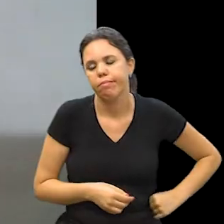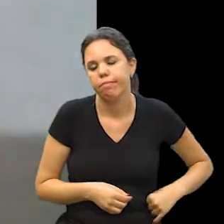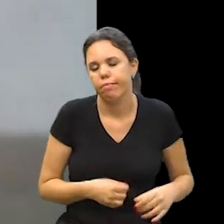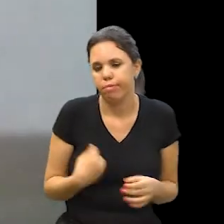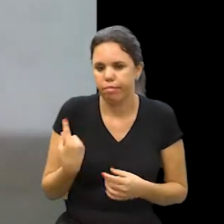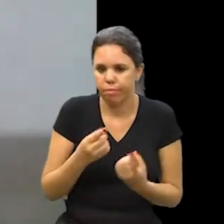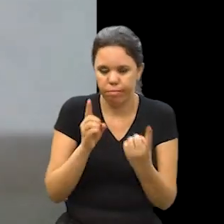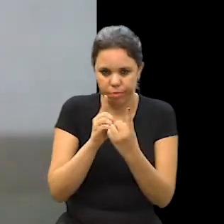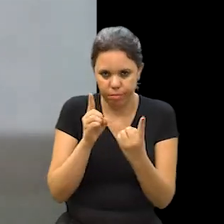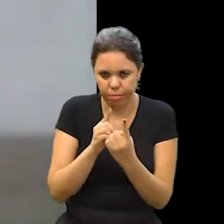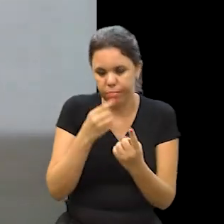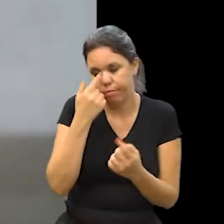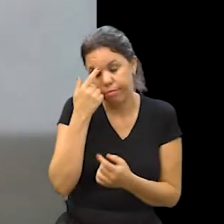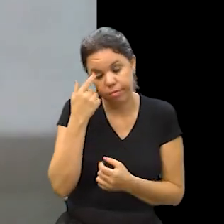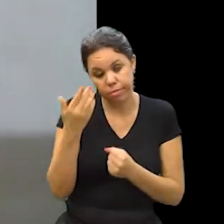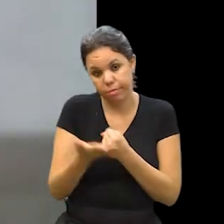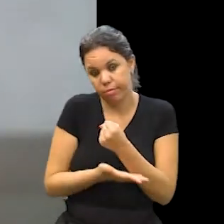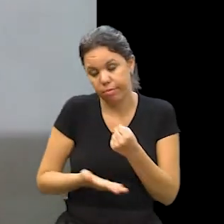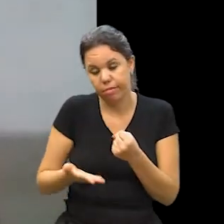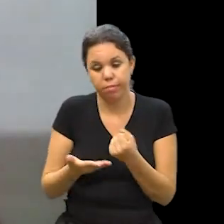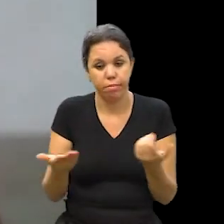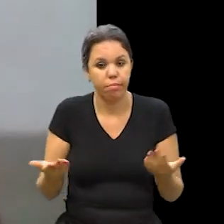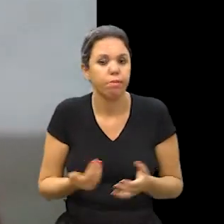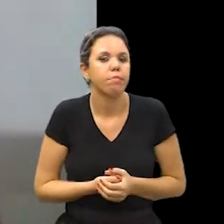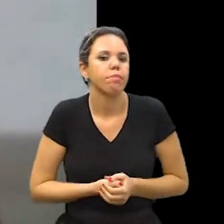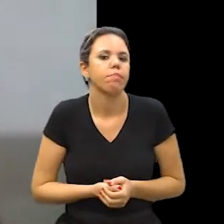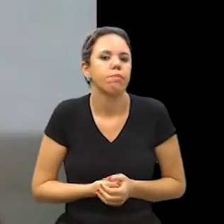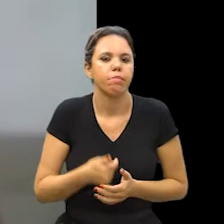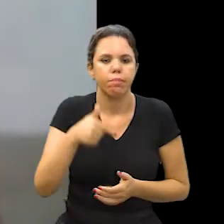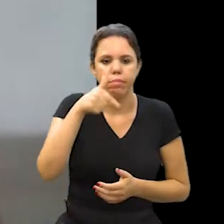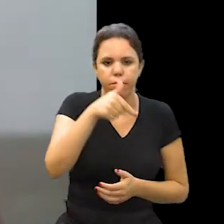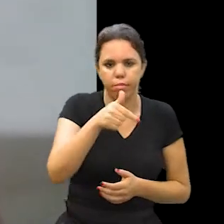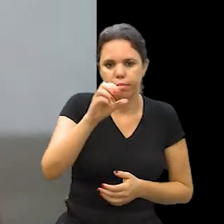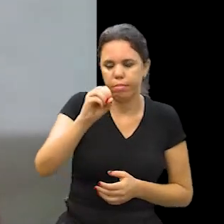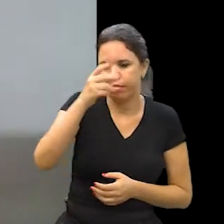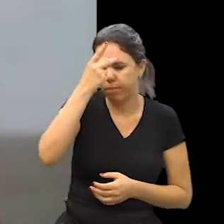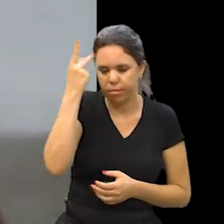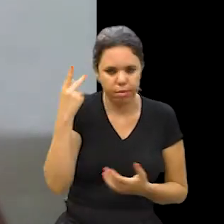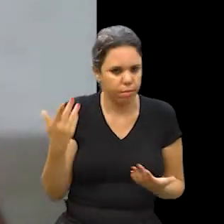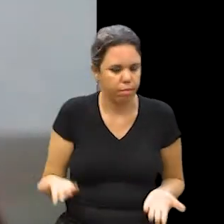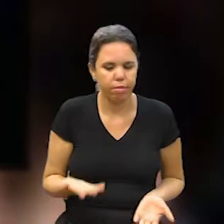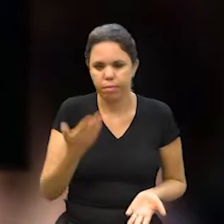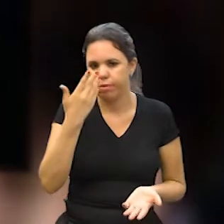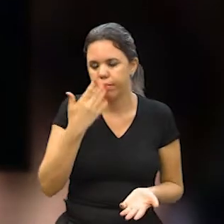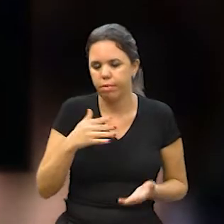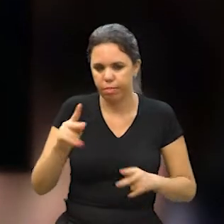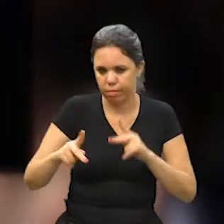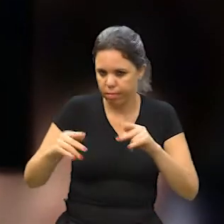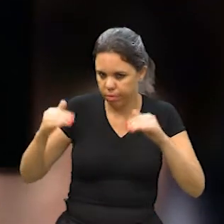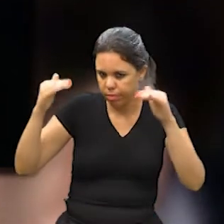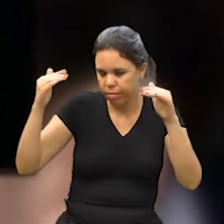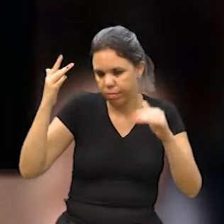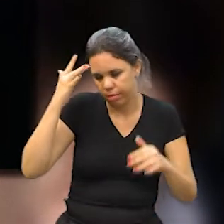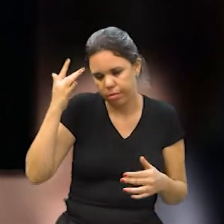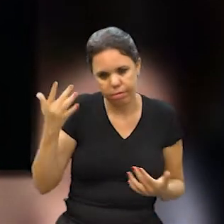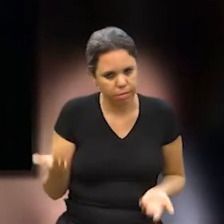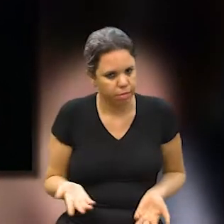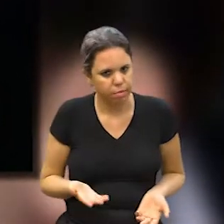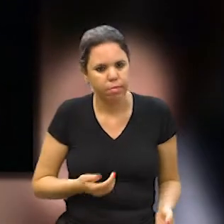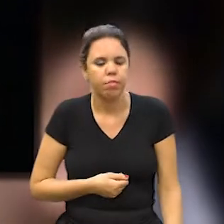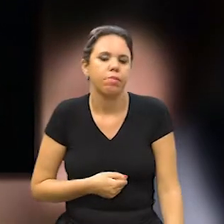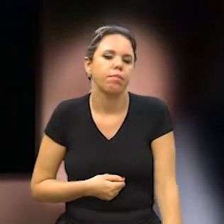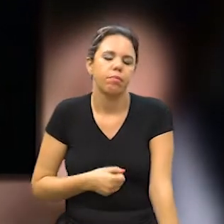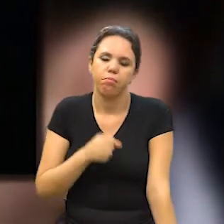nós atendemos, basicamente, hoje em dia, 70 pessoas, né, entre crianças e adultos